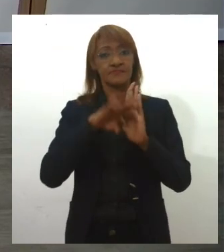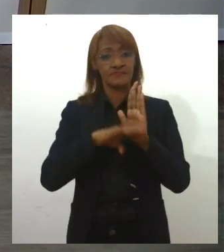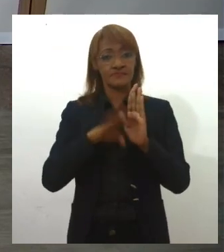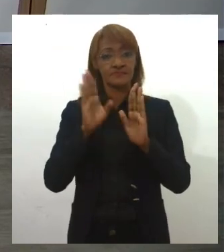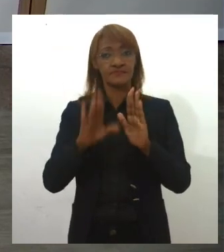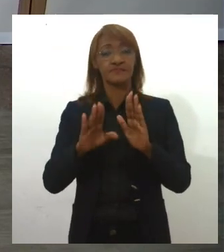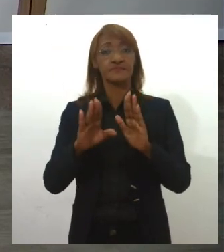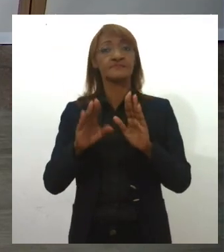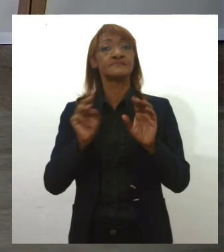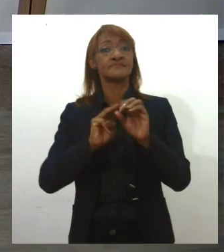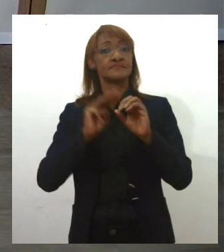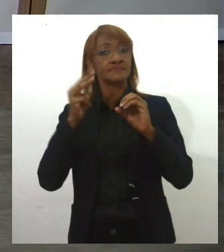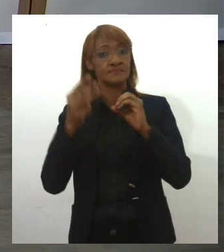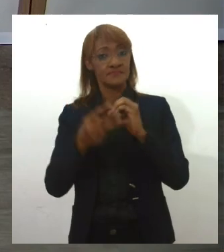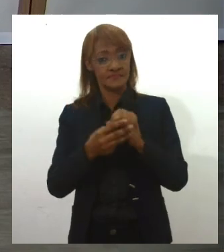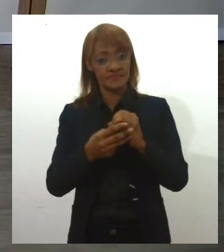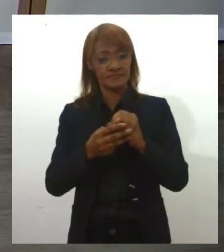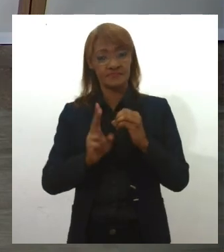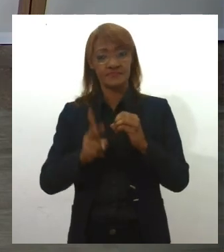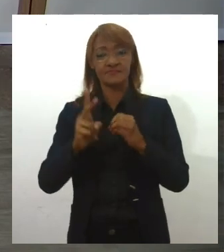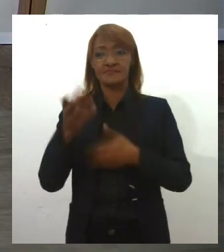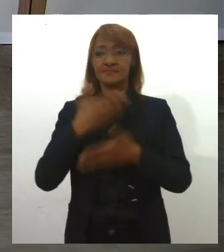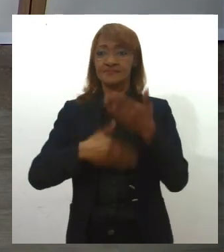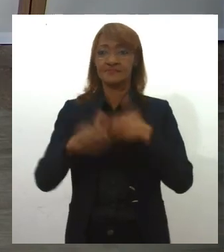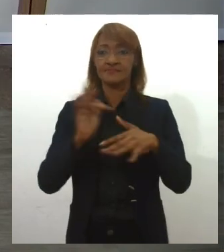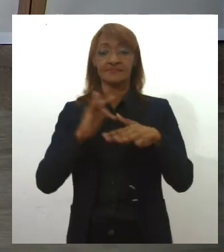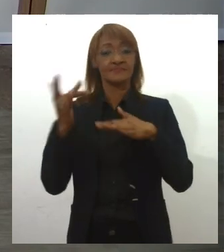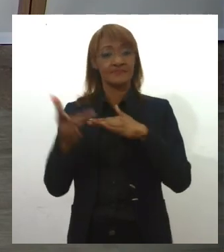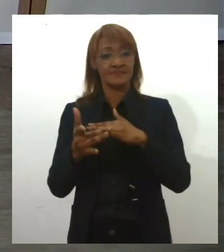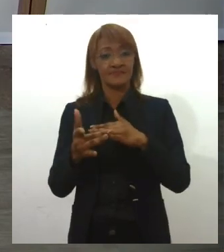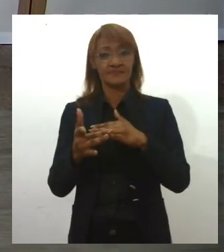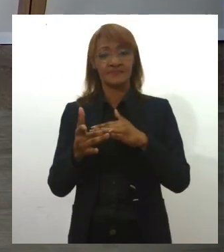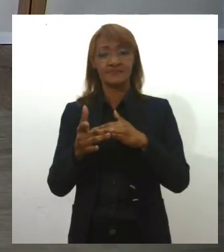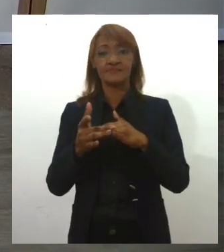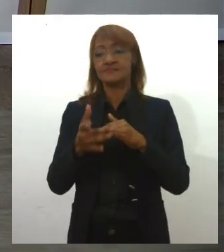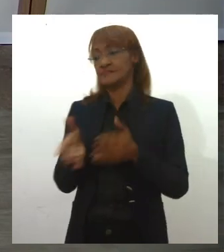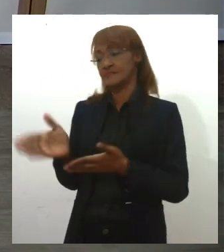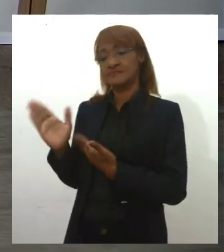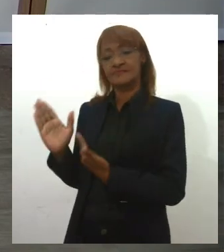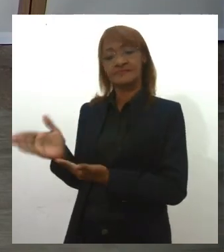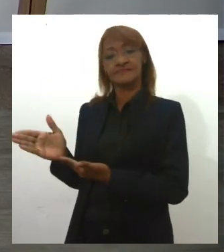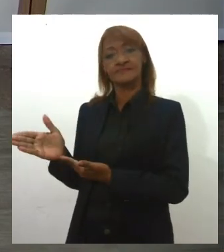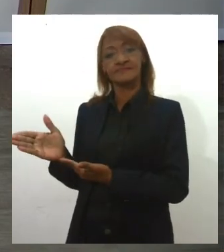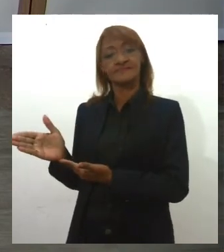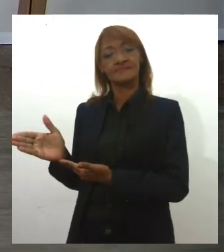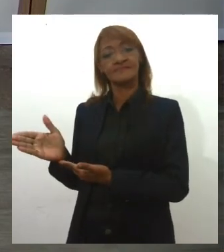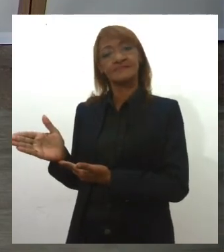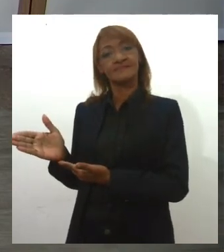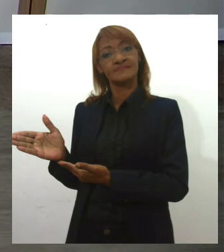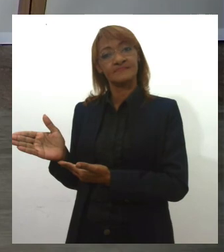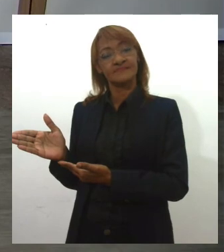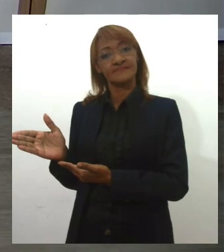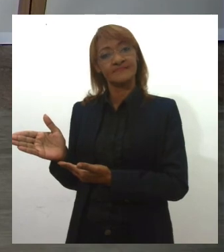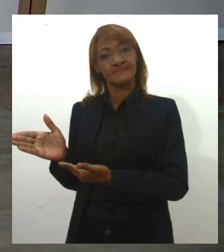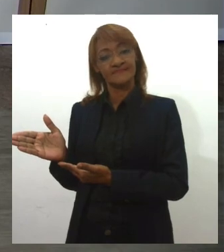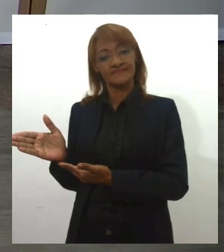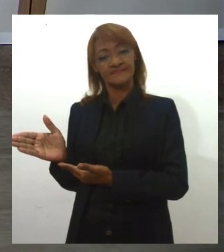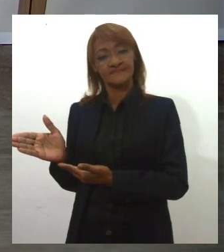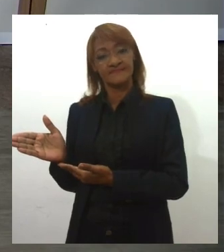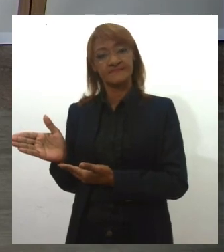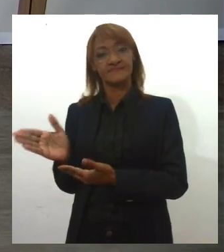TV Alese, seguindo interagindo com a gente nas redes sociais. Facebook e Instagram, @TVAlese5.2, no